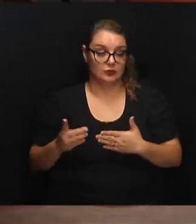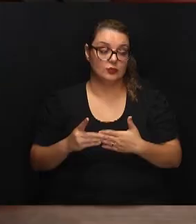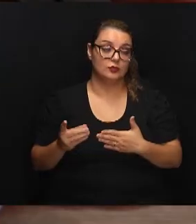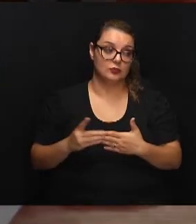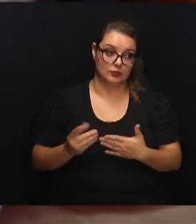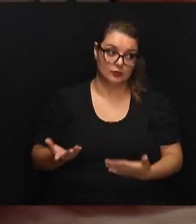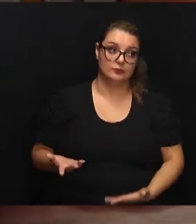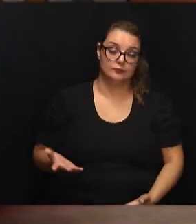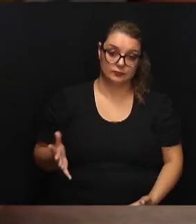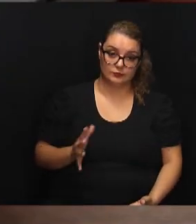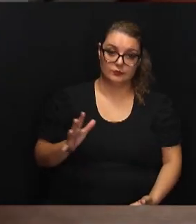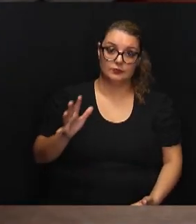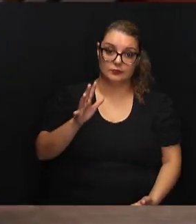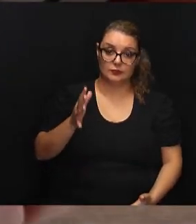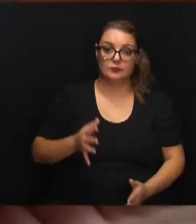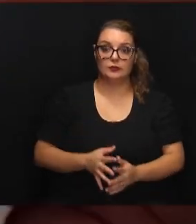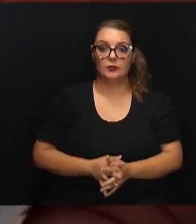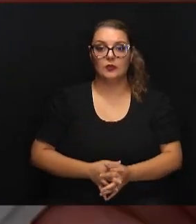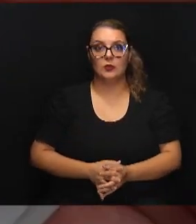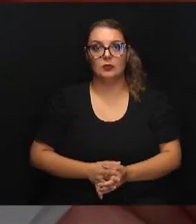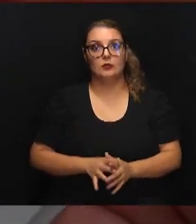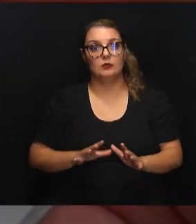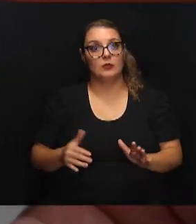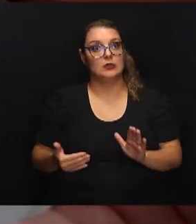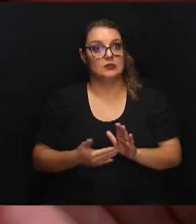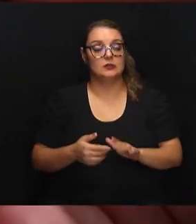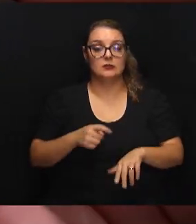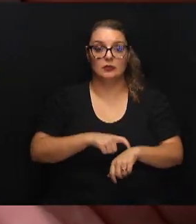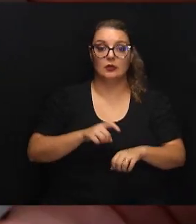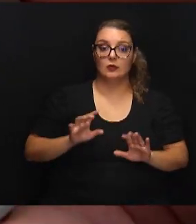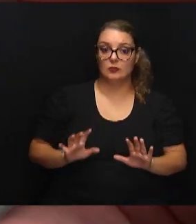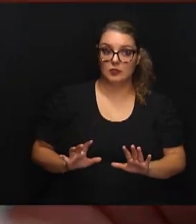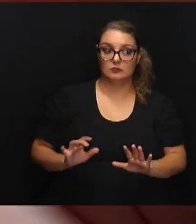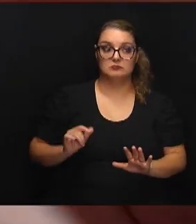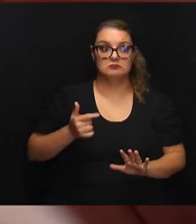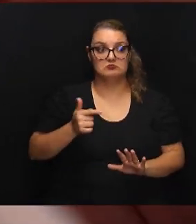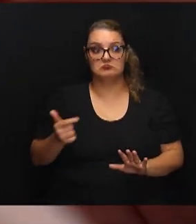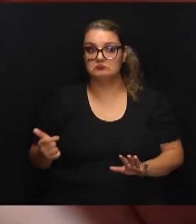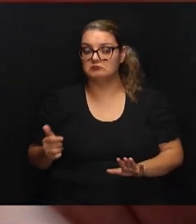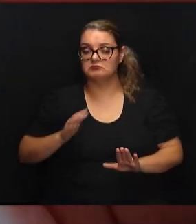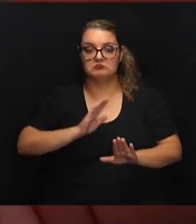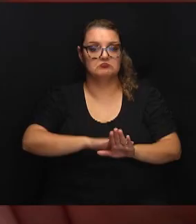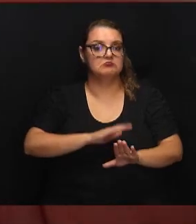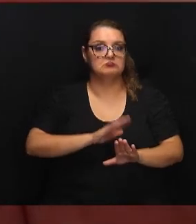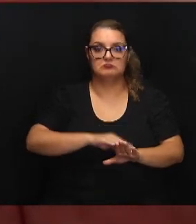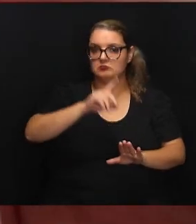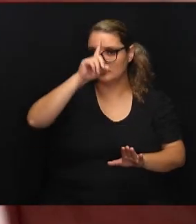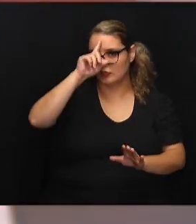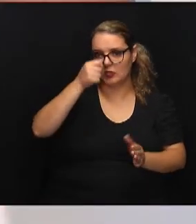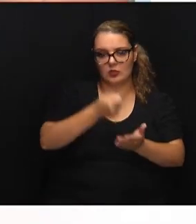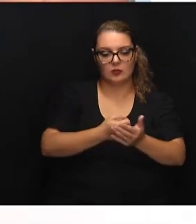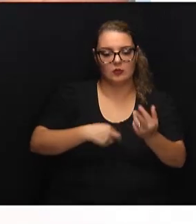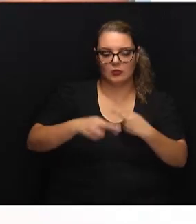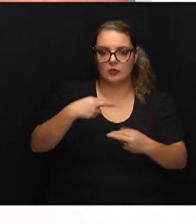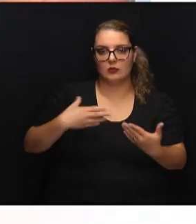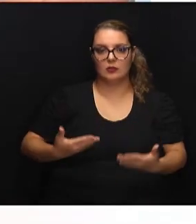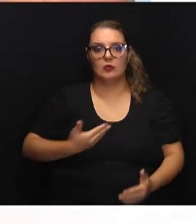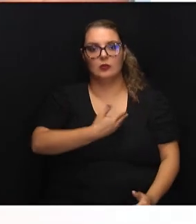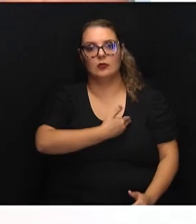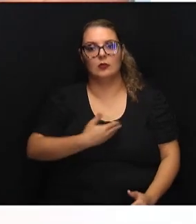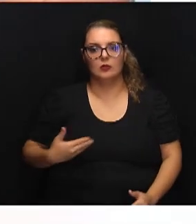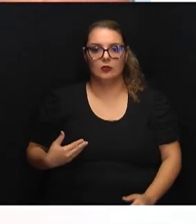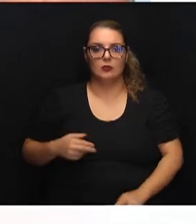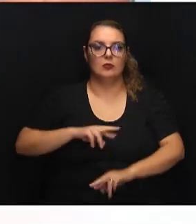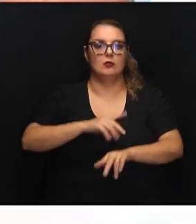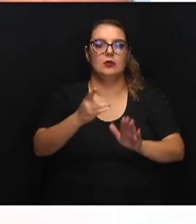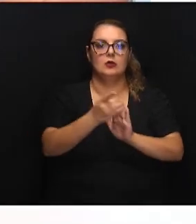dólar. Mas, até o momento, não houve nenhuma medida definitiva em relação a isso. O governo já assinou vários decretos,